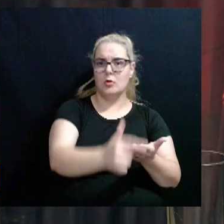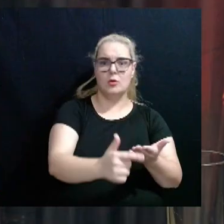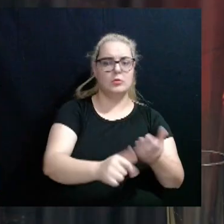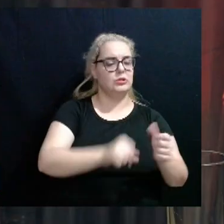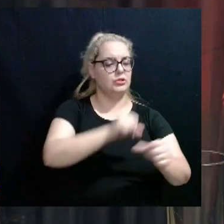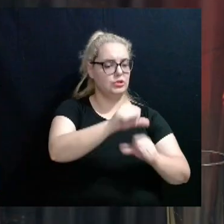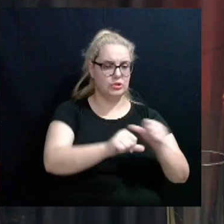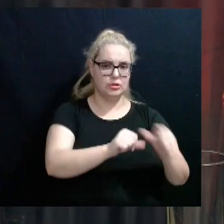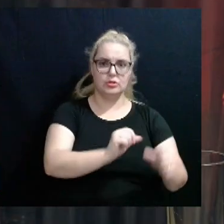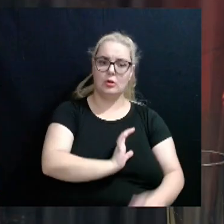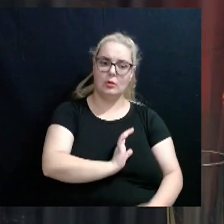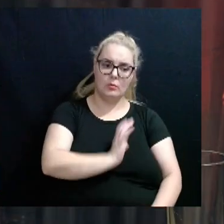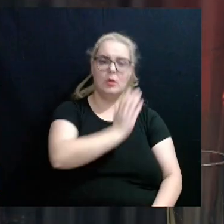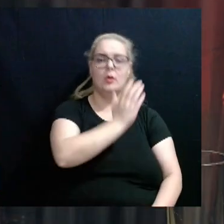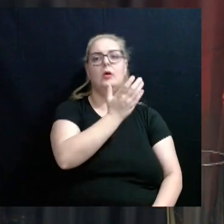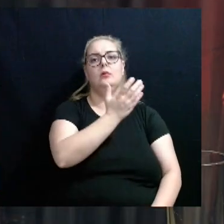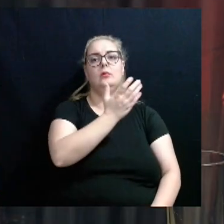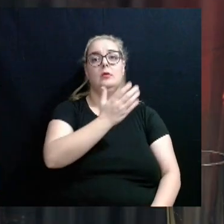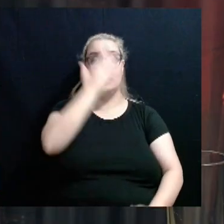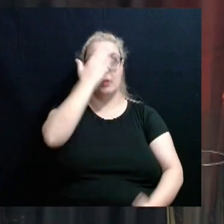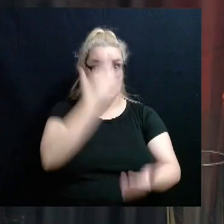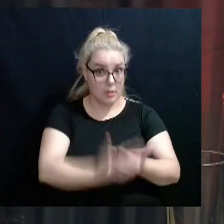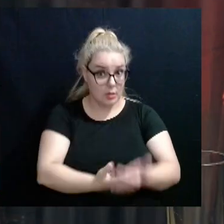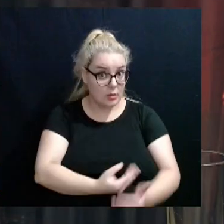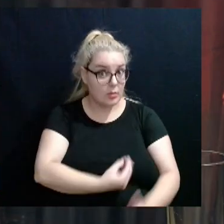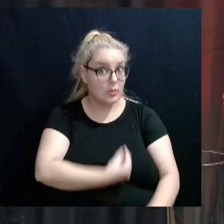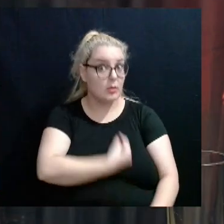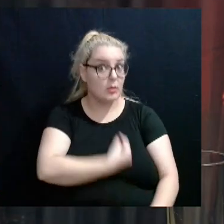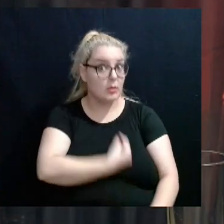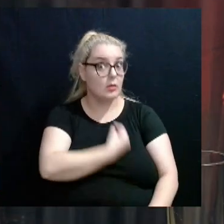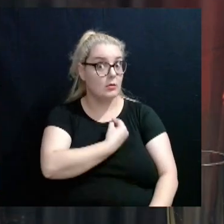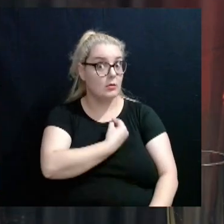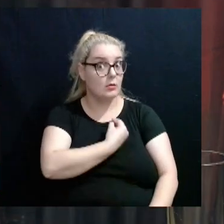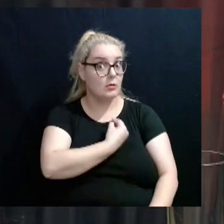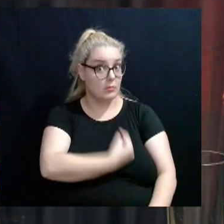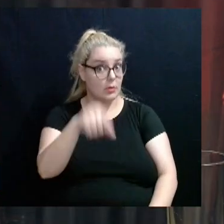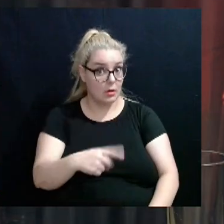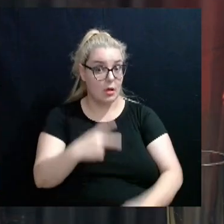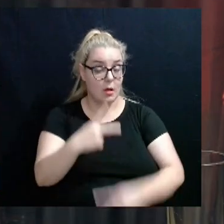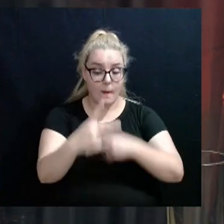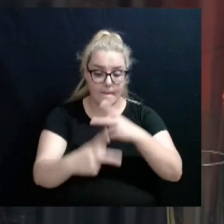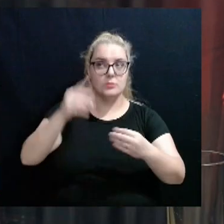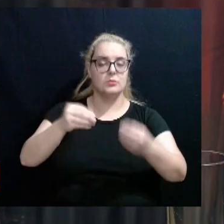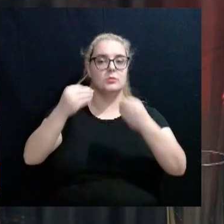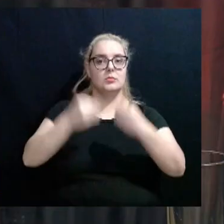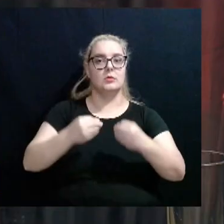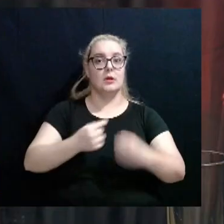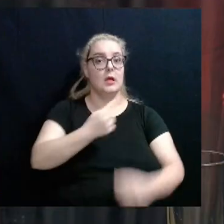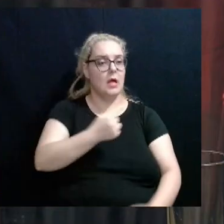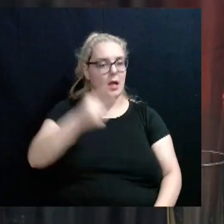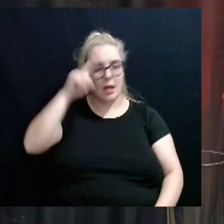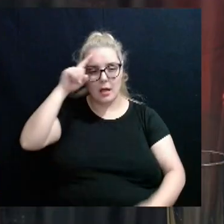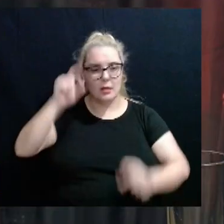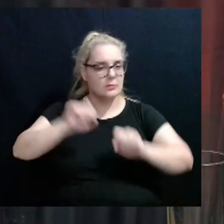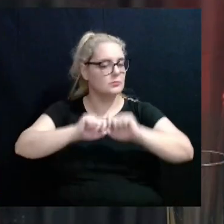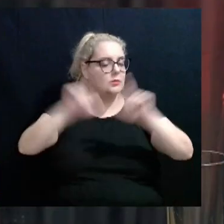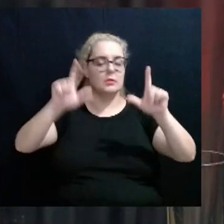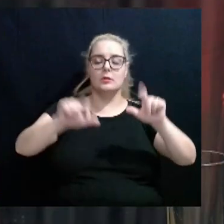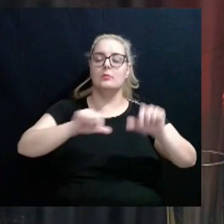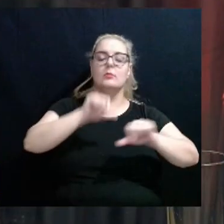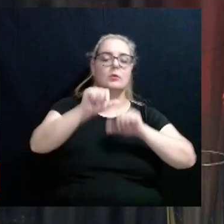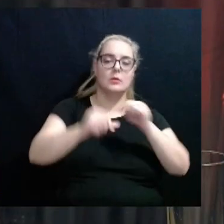Acreditem na vida, porque a vida é um presente de Deus, ela se renova a cada manhã. Nós nos esquecemos muitas vezes